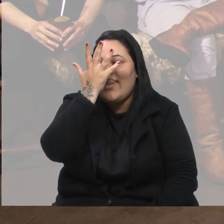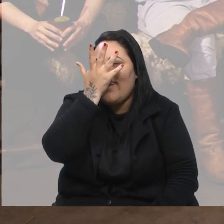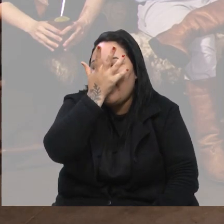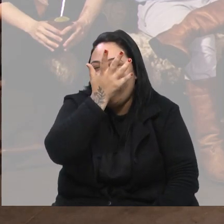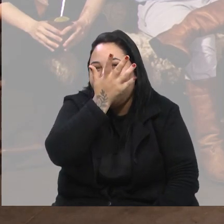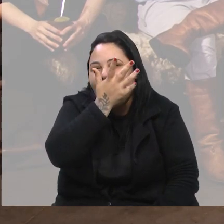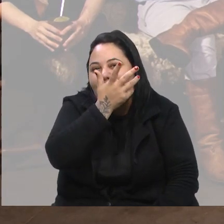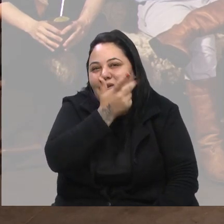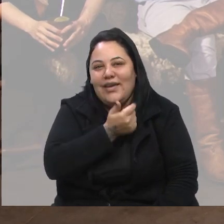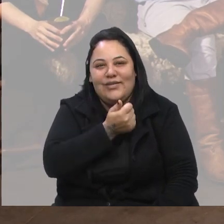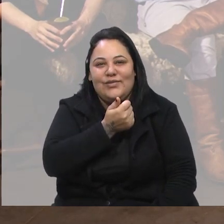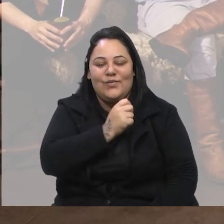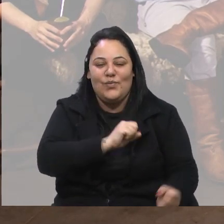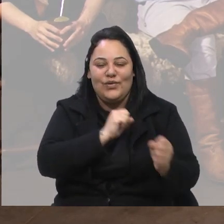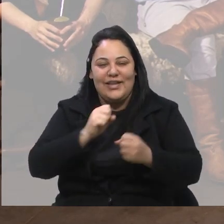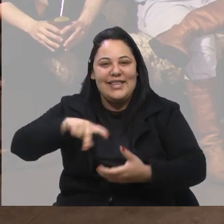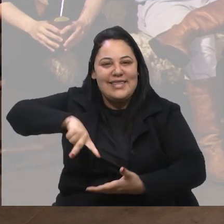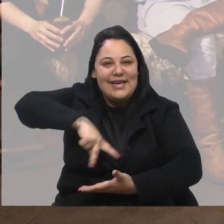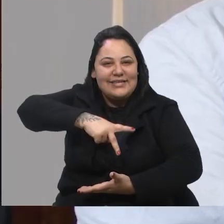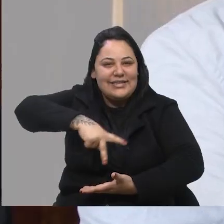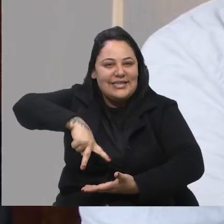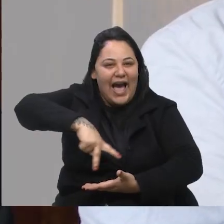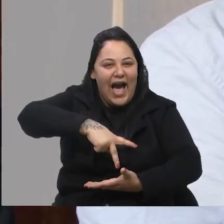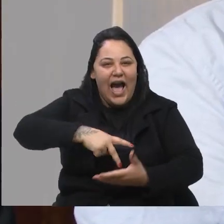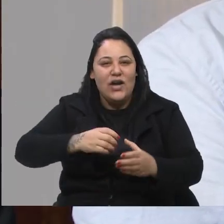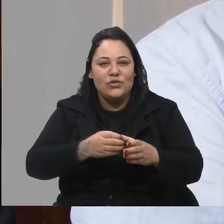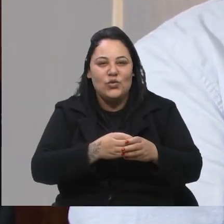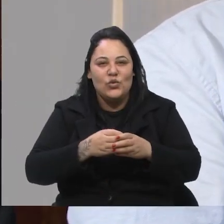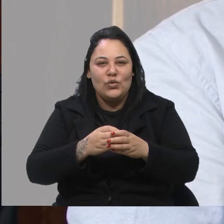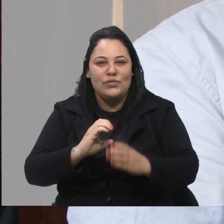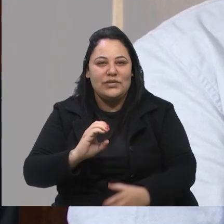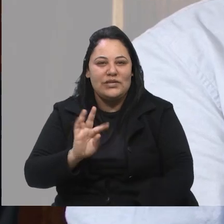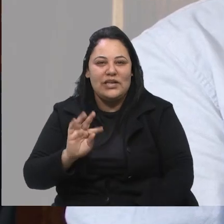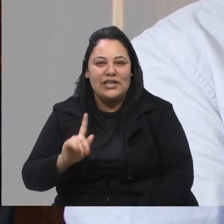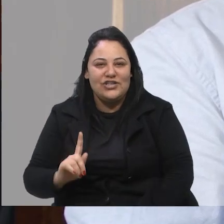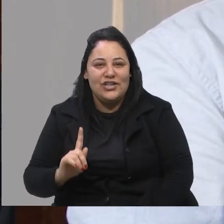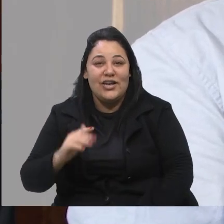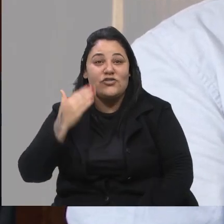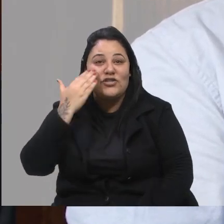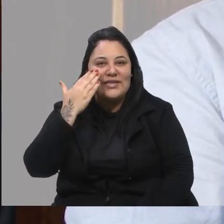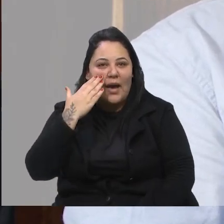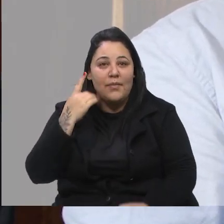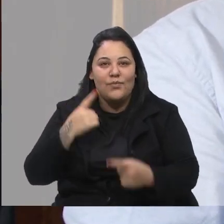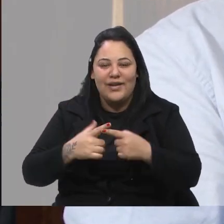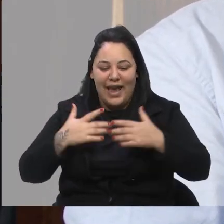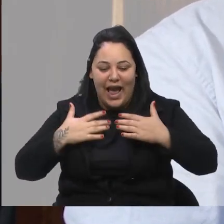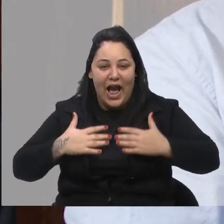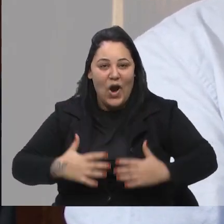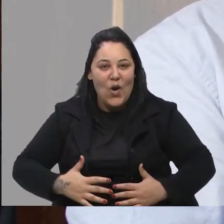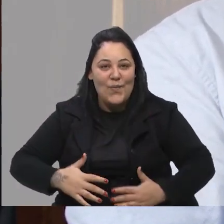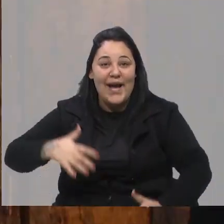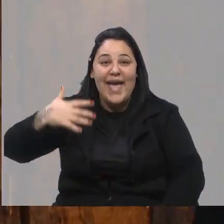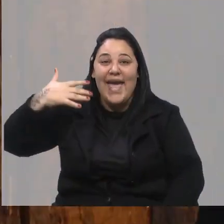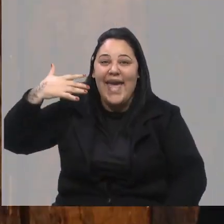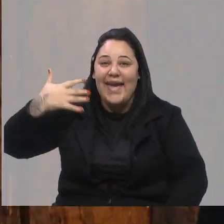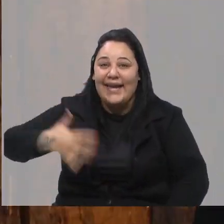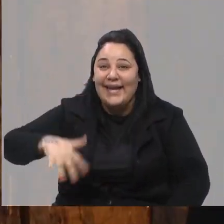num CTG, né, tal, mas a gente sabe que não é para qualquer um, porque o custo é alto. Tô certo ou tô